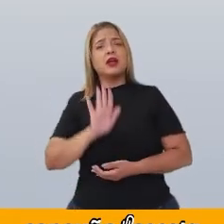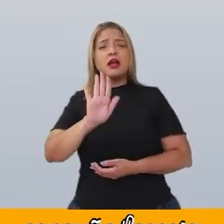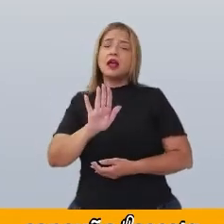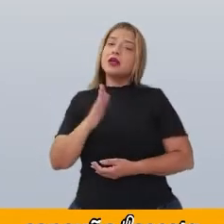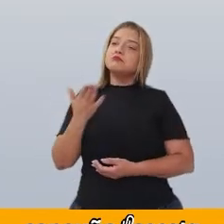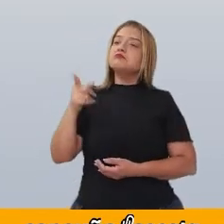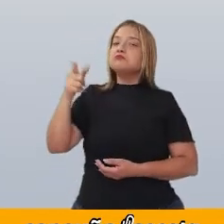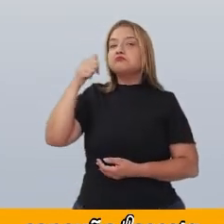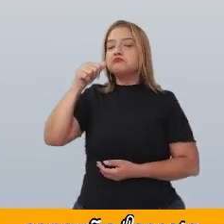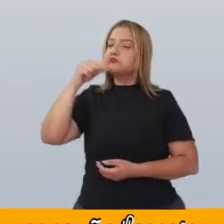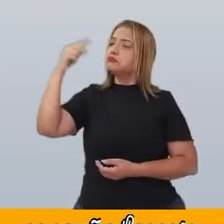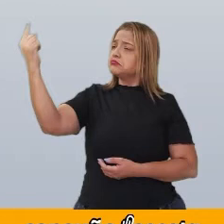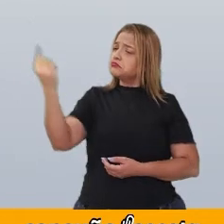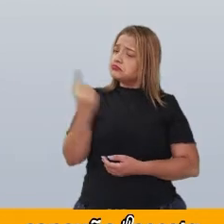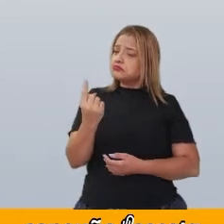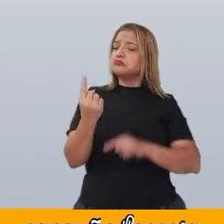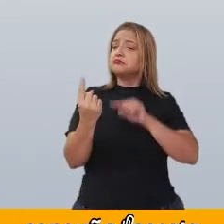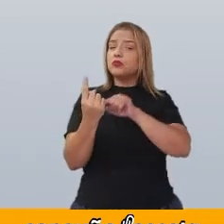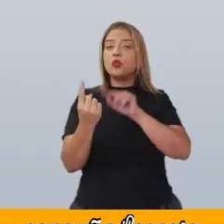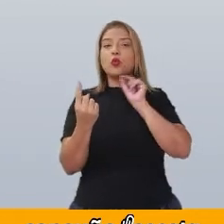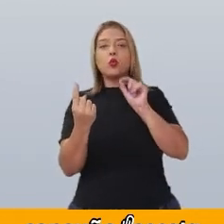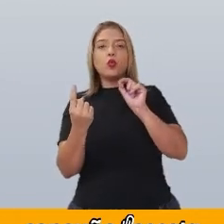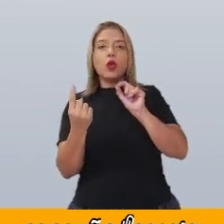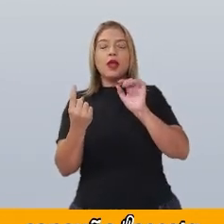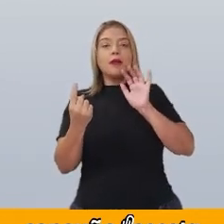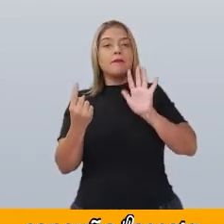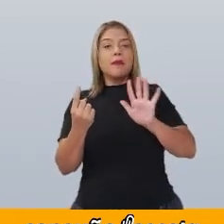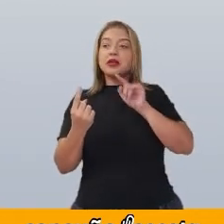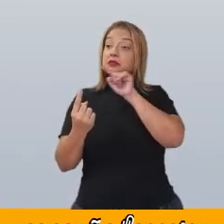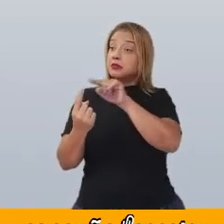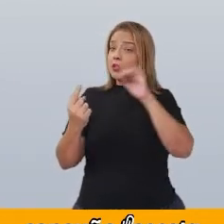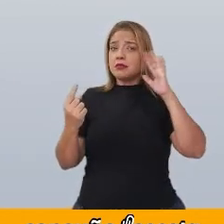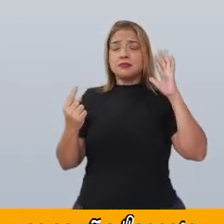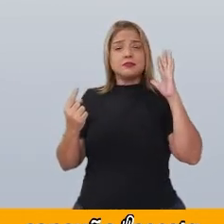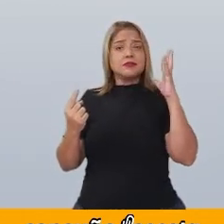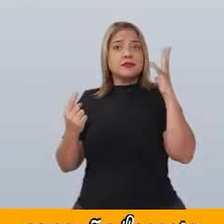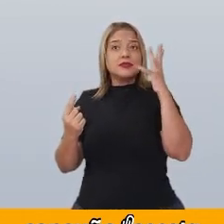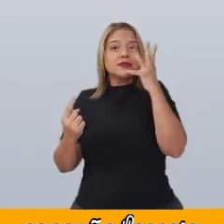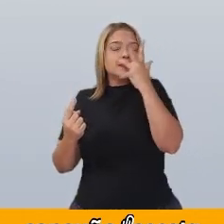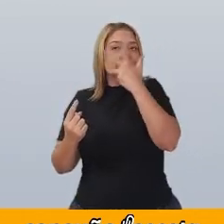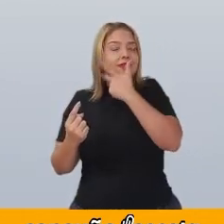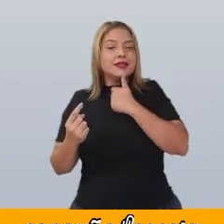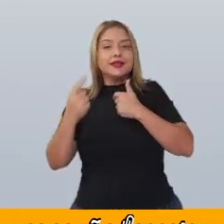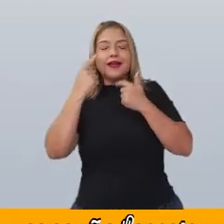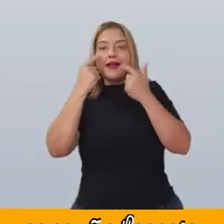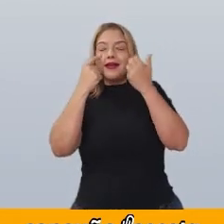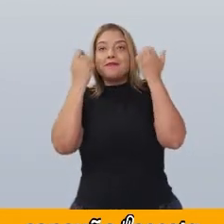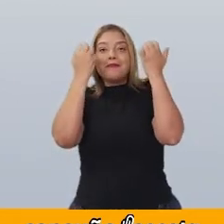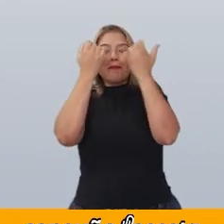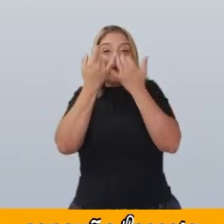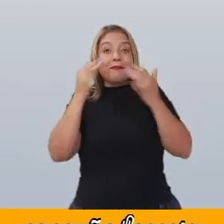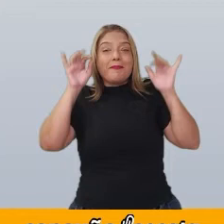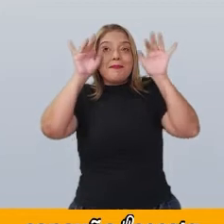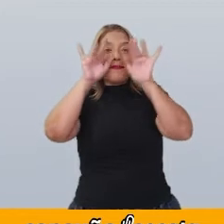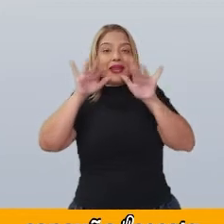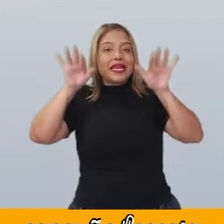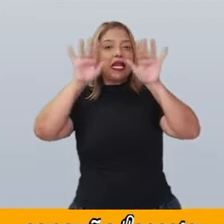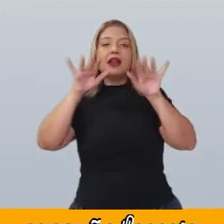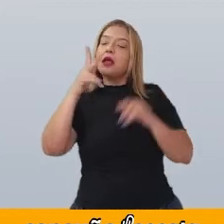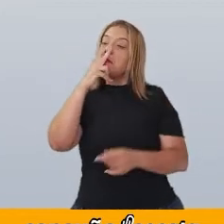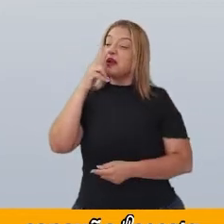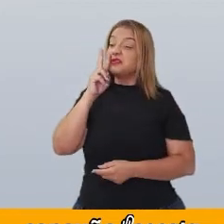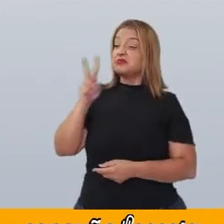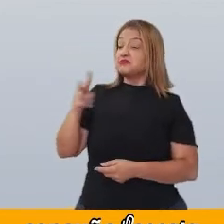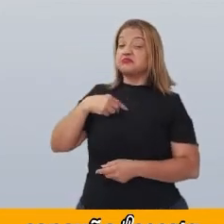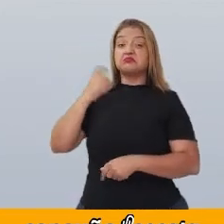Eco aproximou-se do rapaz, mas nem a beleza e nem o misterioso brilho nos olhos da ninfa conseguiram amolecer